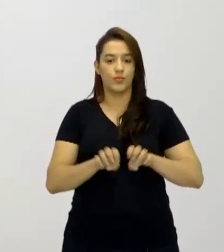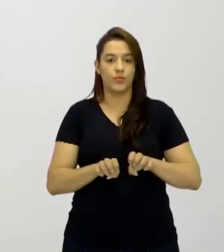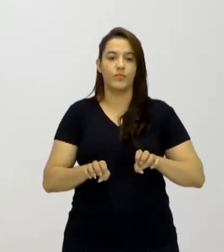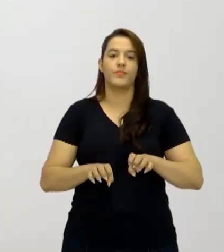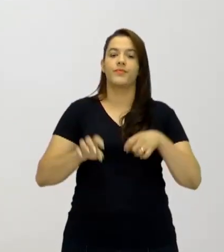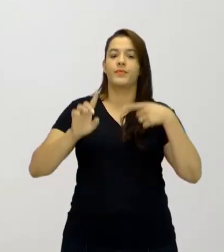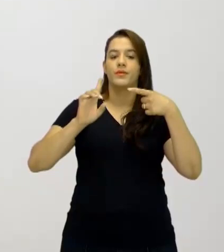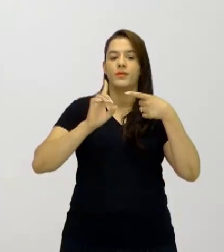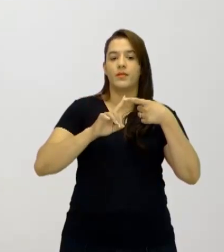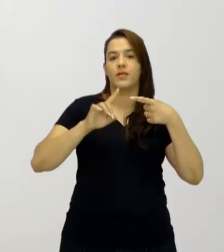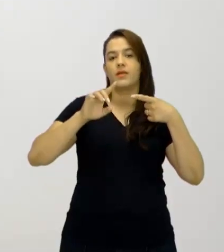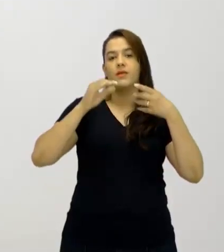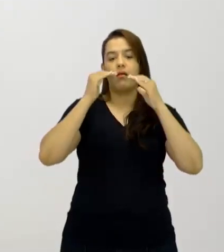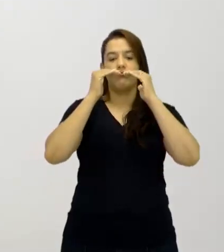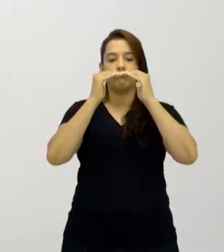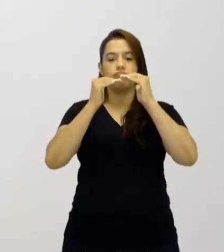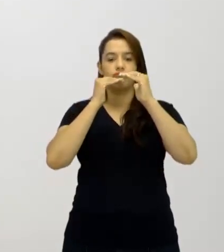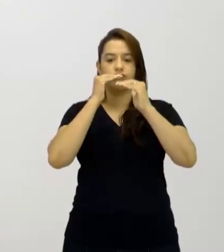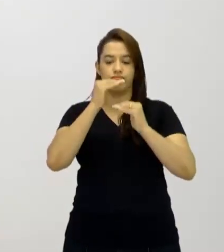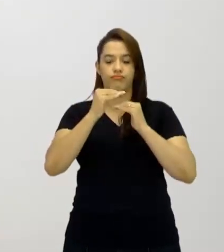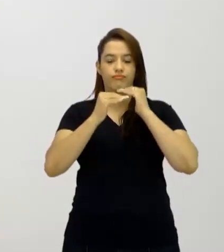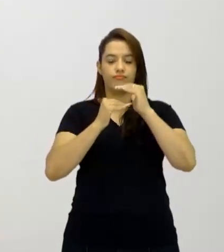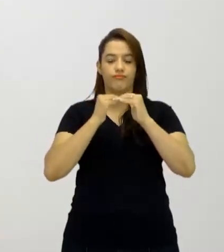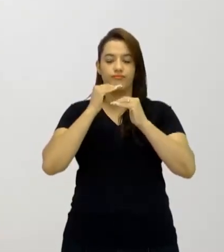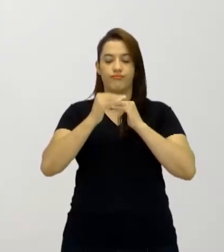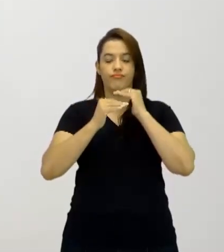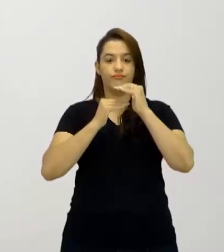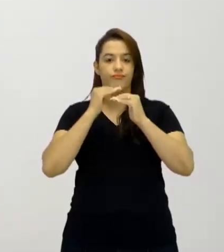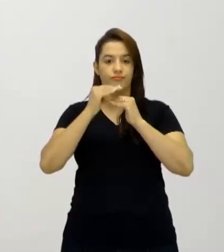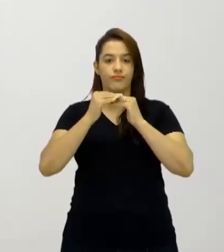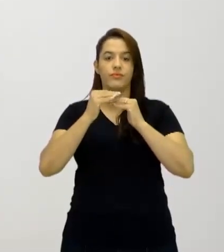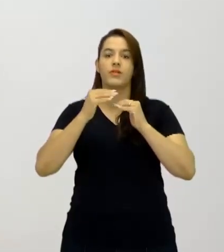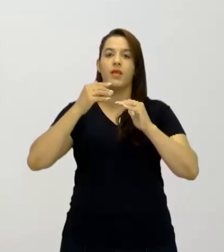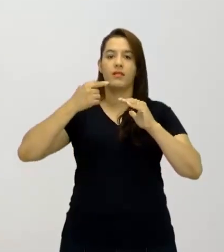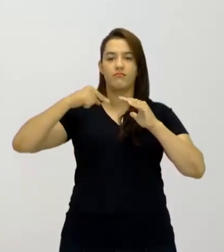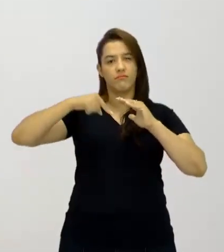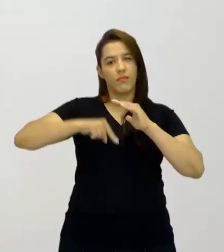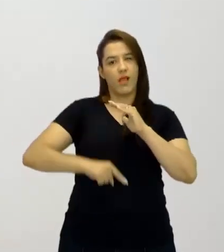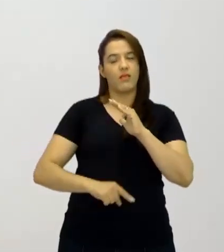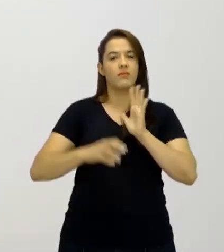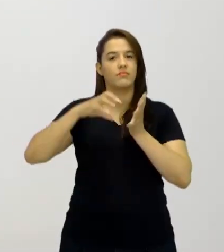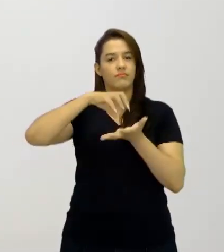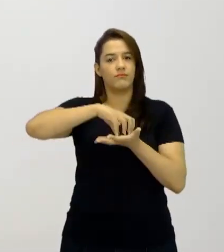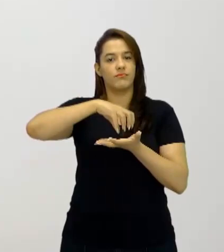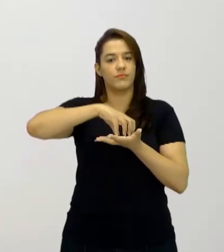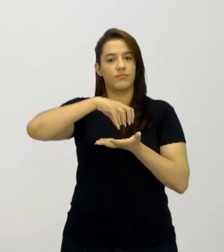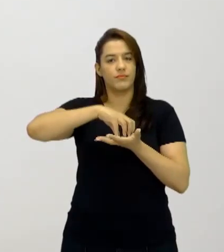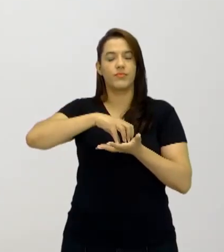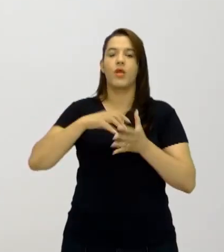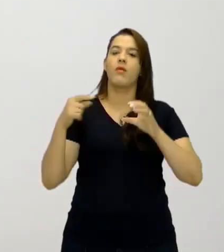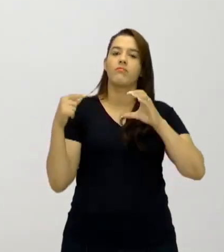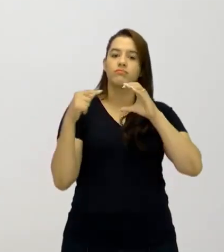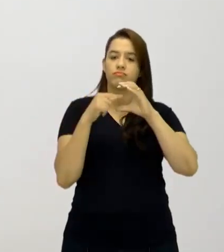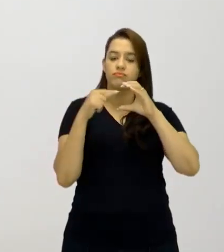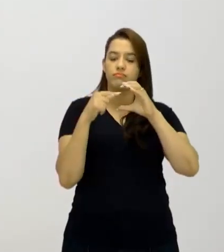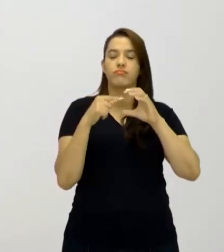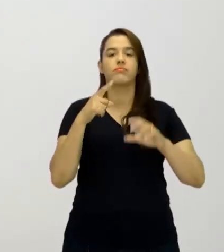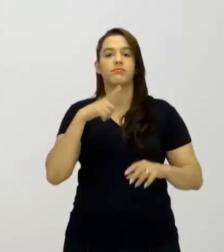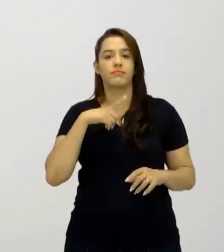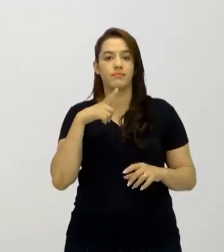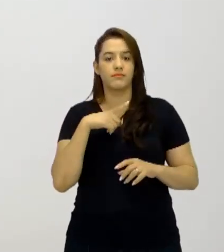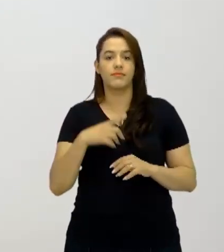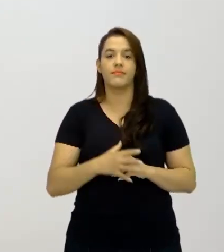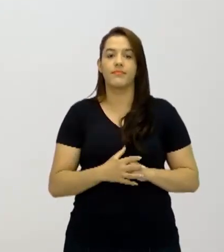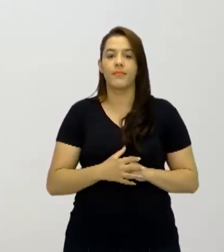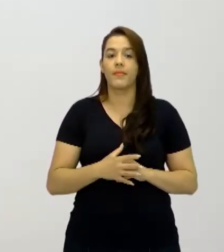aí a astenosfera, depois tem um intervalo até chegar no núcleo. Esse material do núcleo e o material que